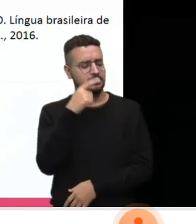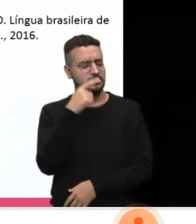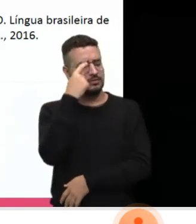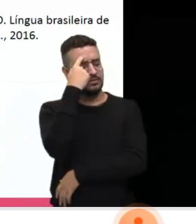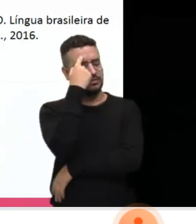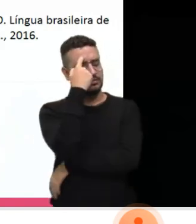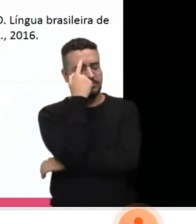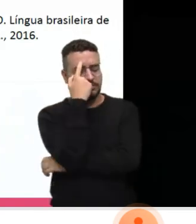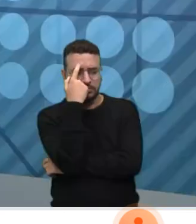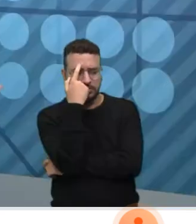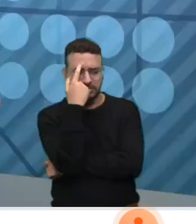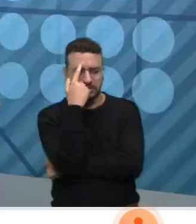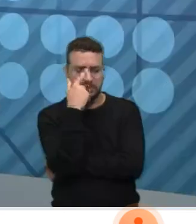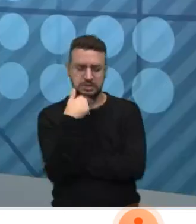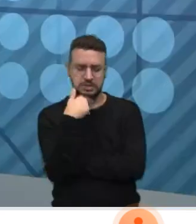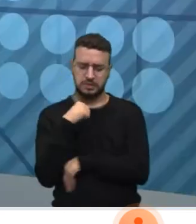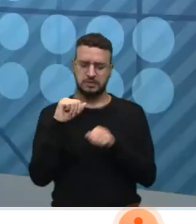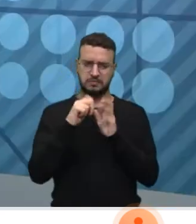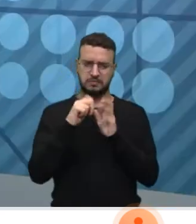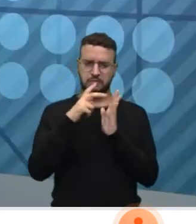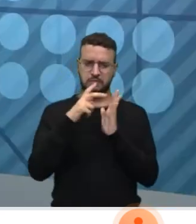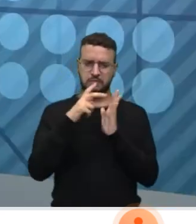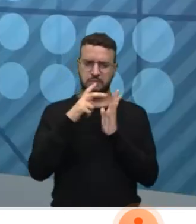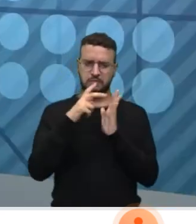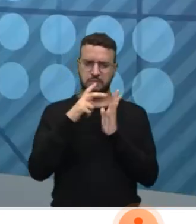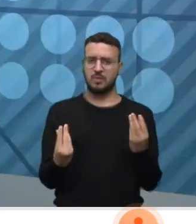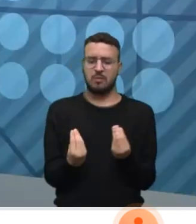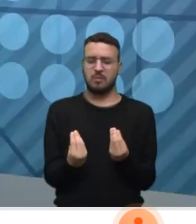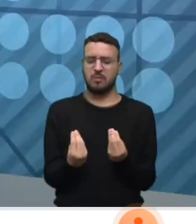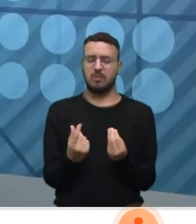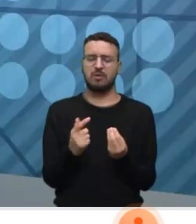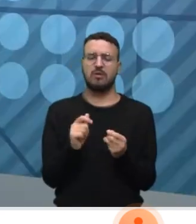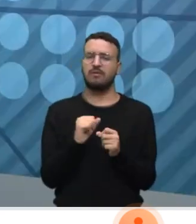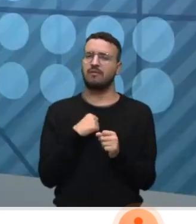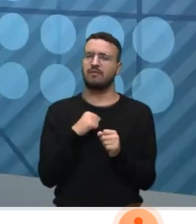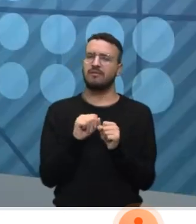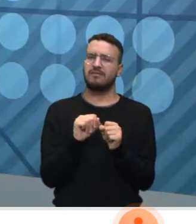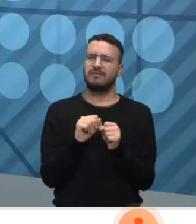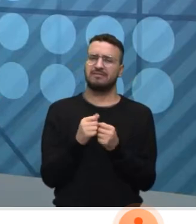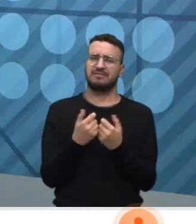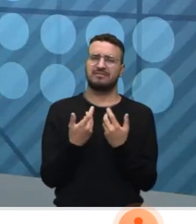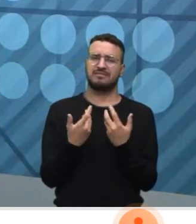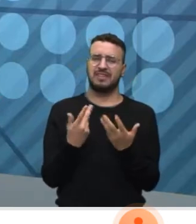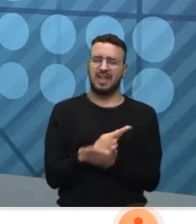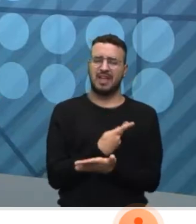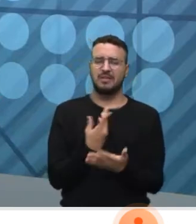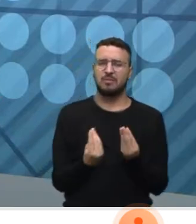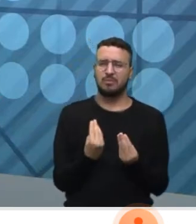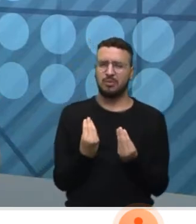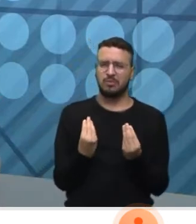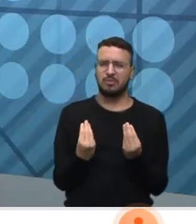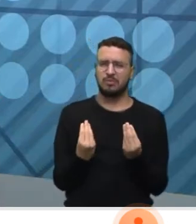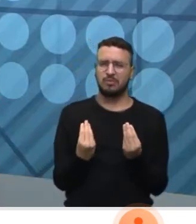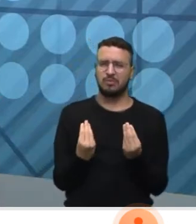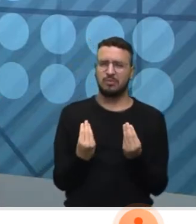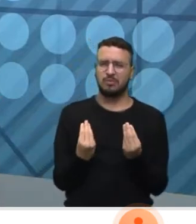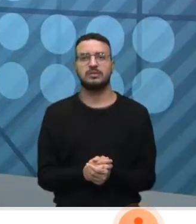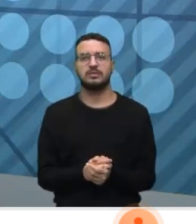fiz os vocabulários certinho, como assim eu fiz errado, né? A professora fez da seguinte maneira: